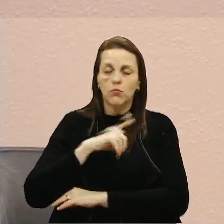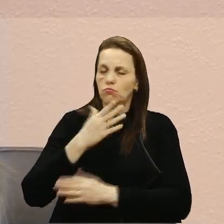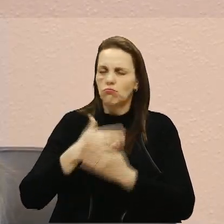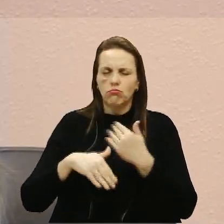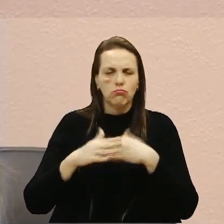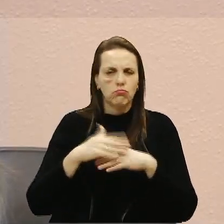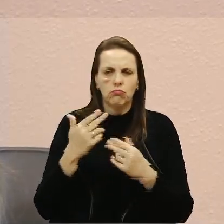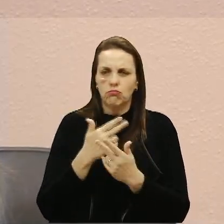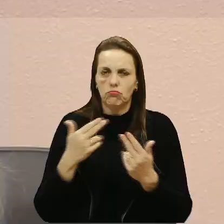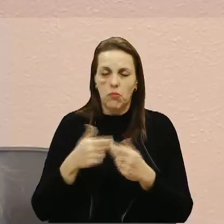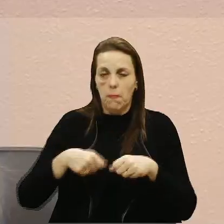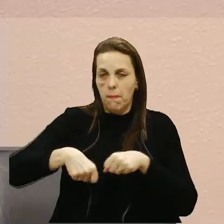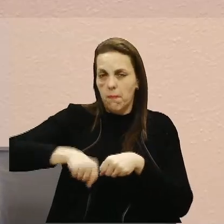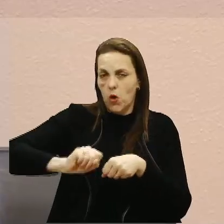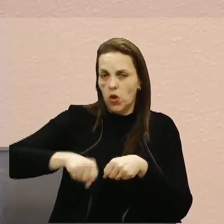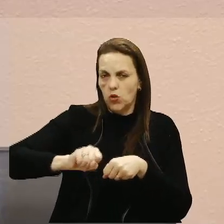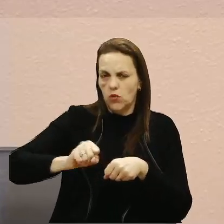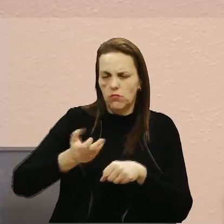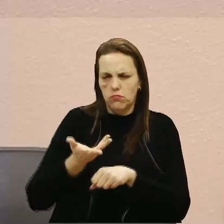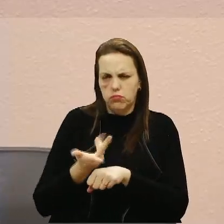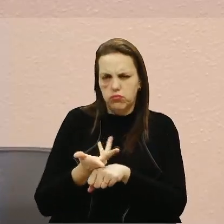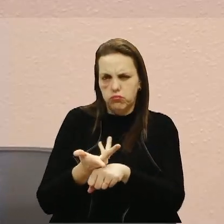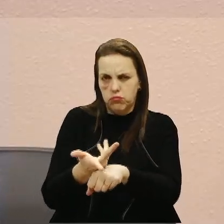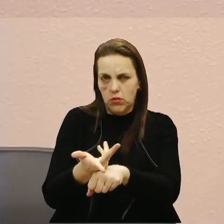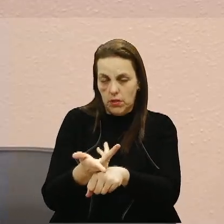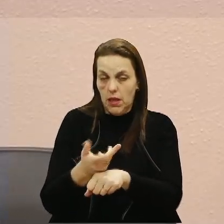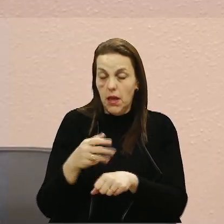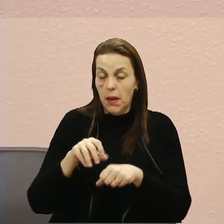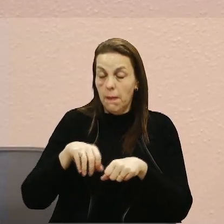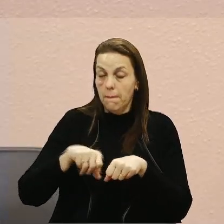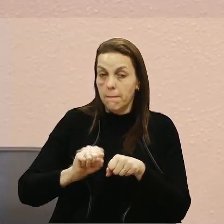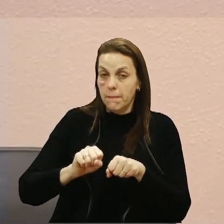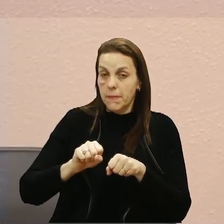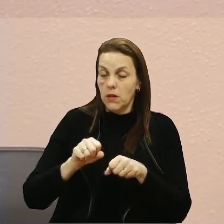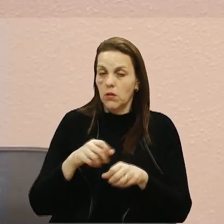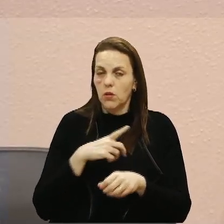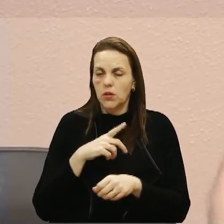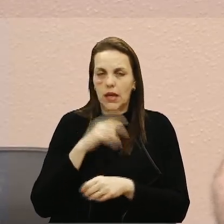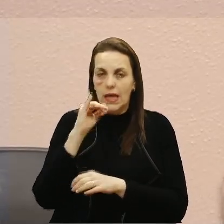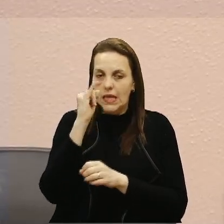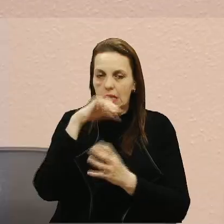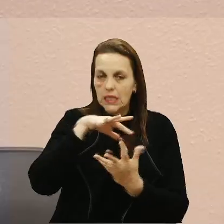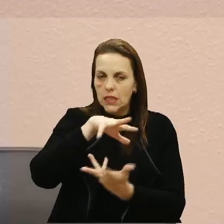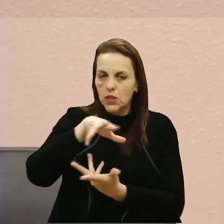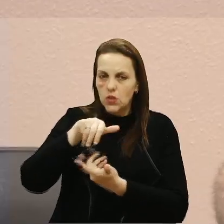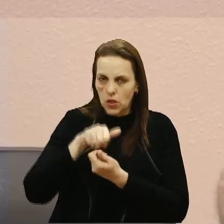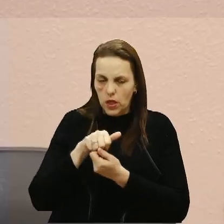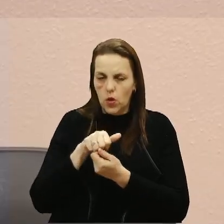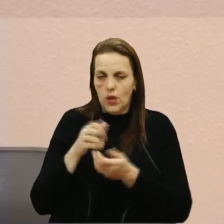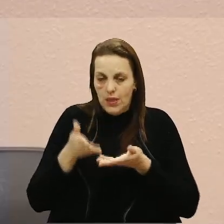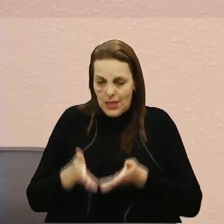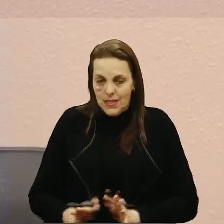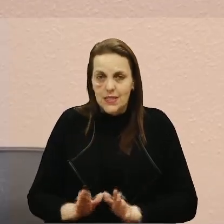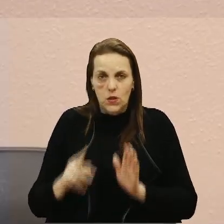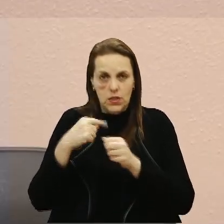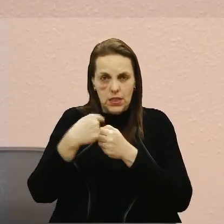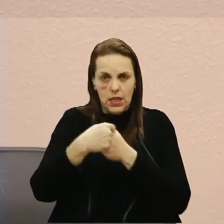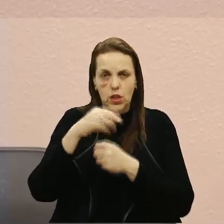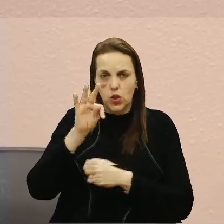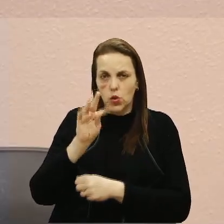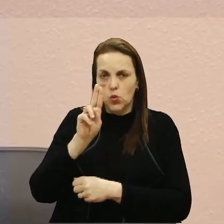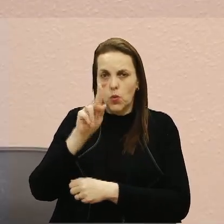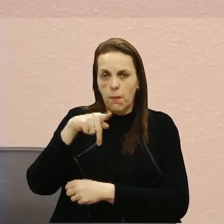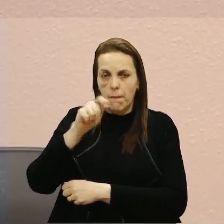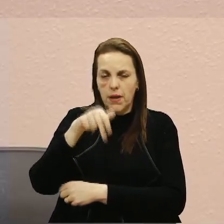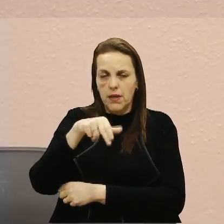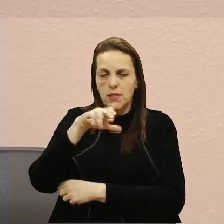de motovelocidade. Ele era piloto internacional de motovelocidade, era de Tupanciretã, mas fez